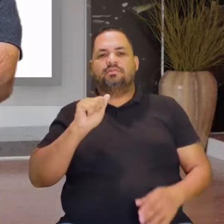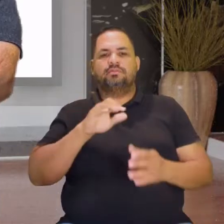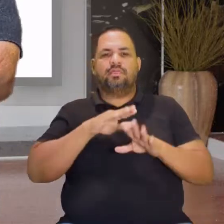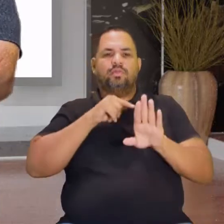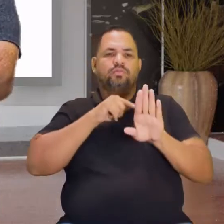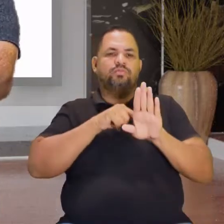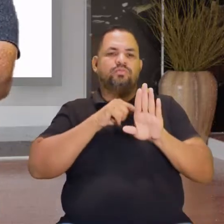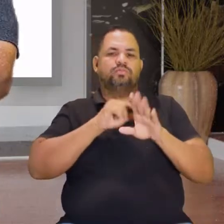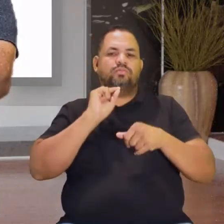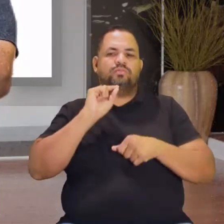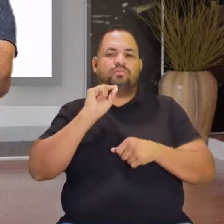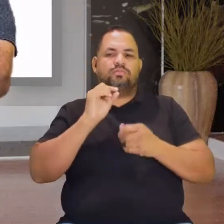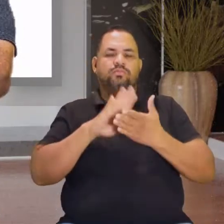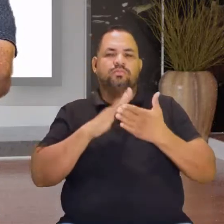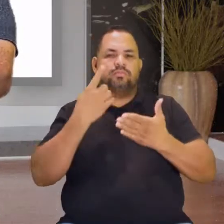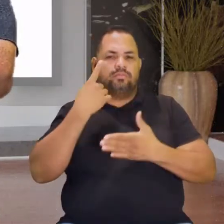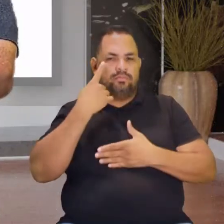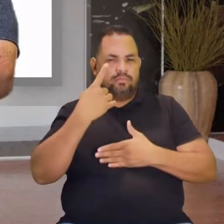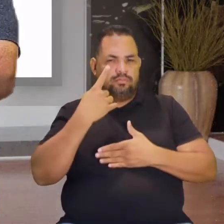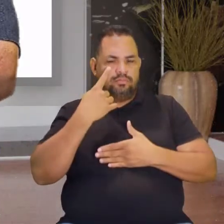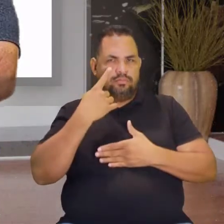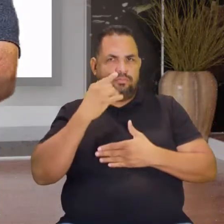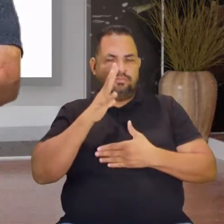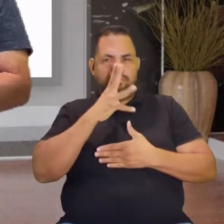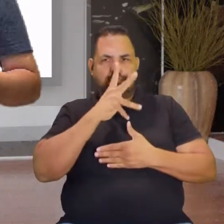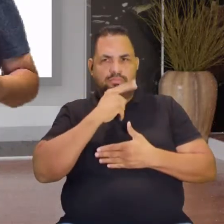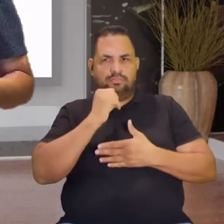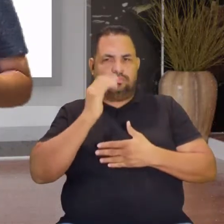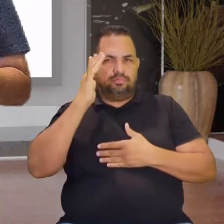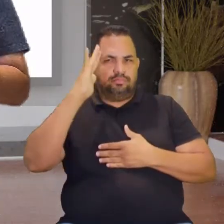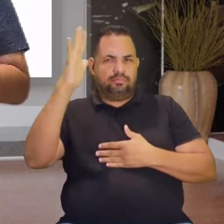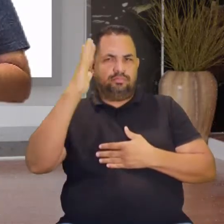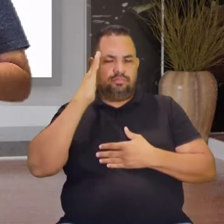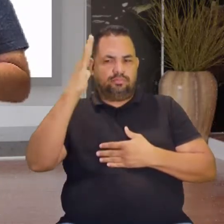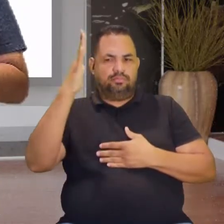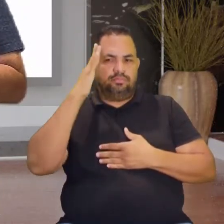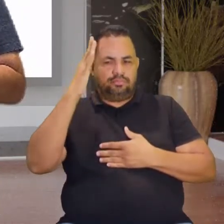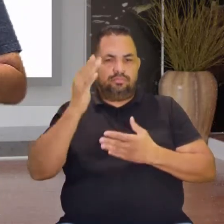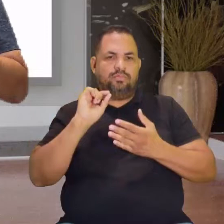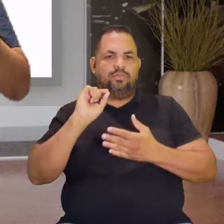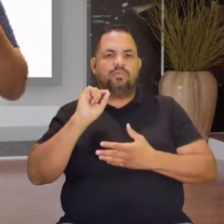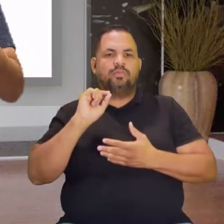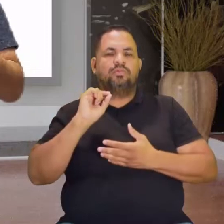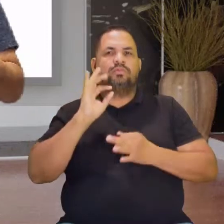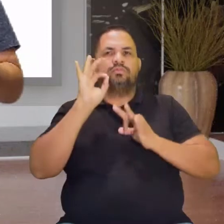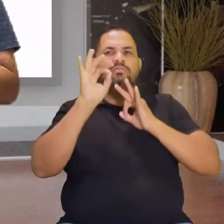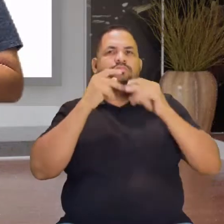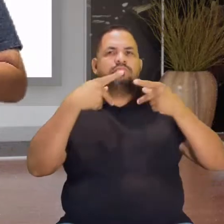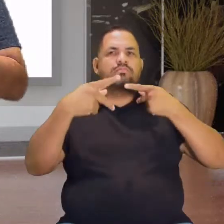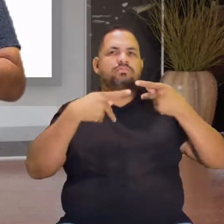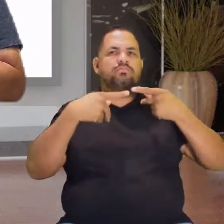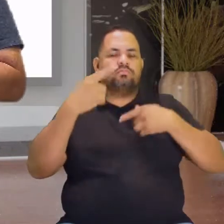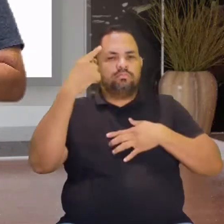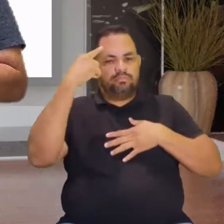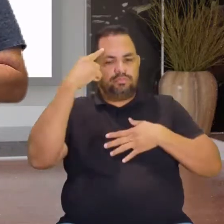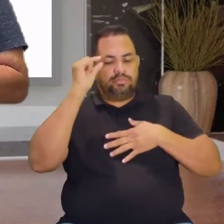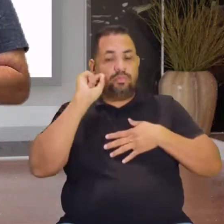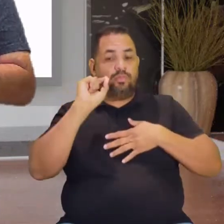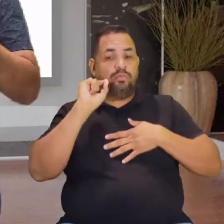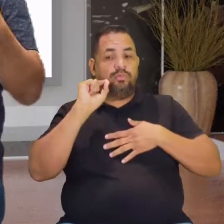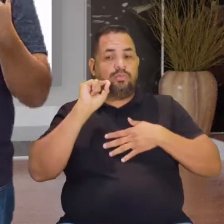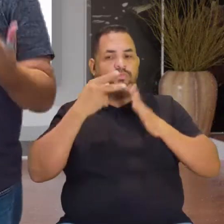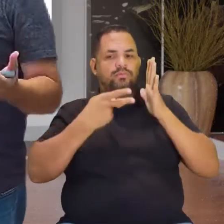você leva mais tempo imaginando, o que né? Planejando, pensando sobre o que